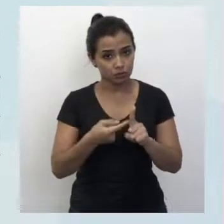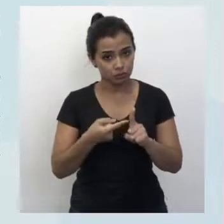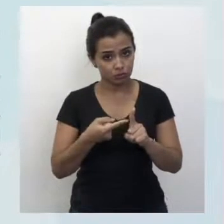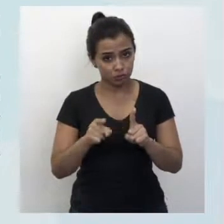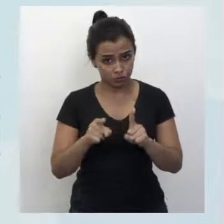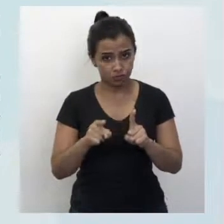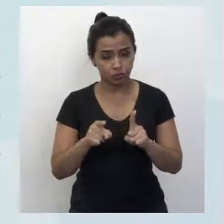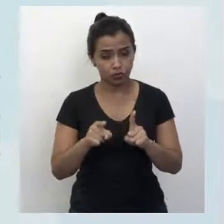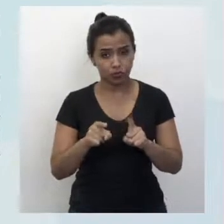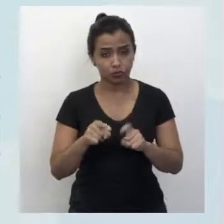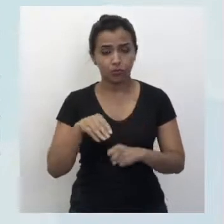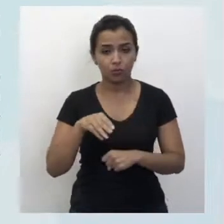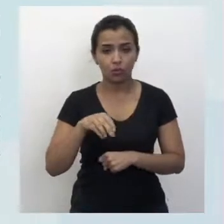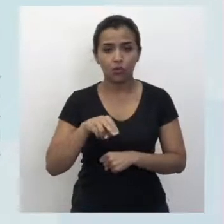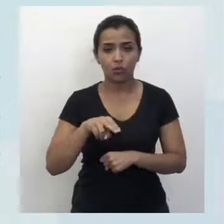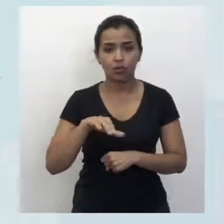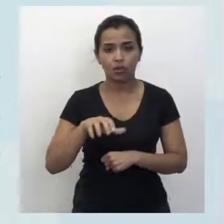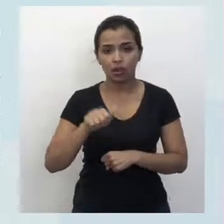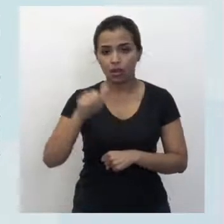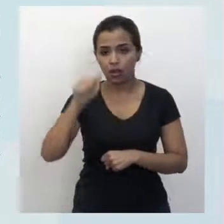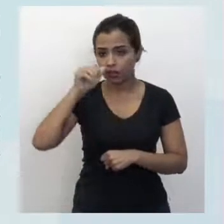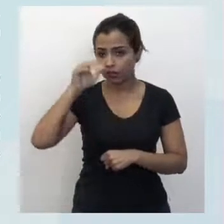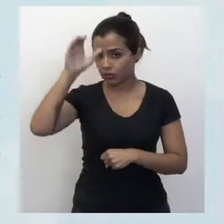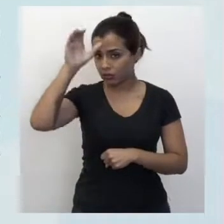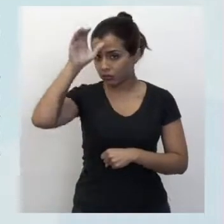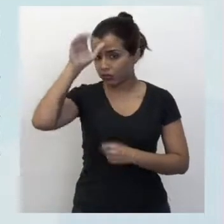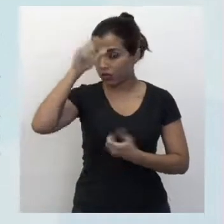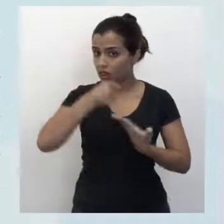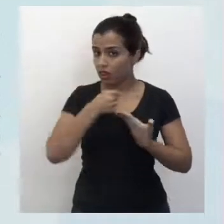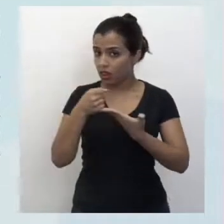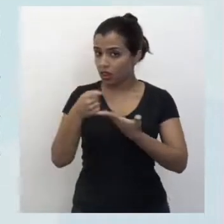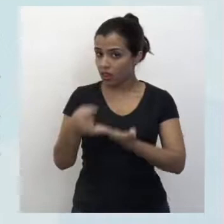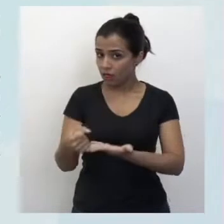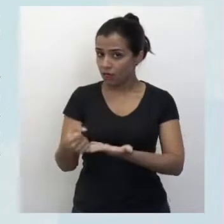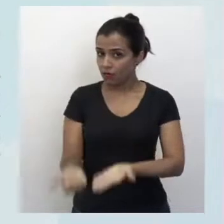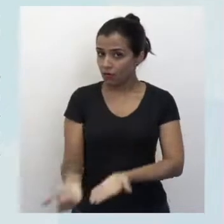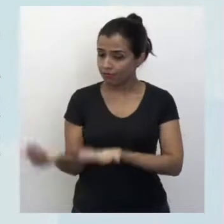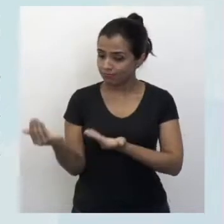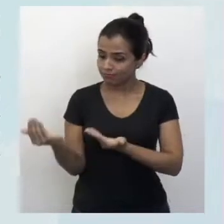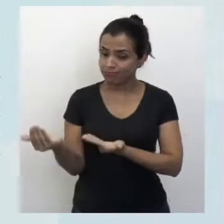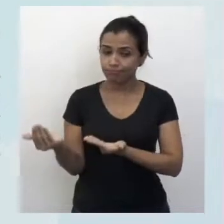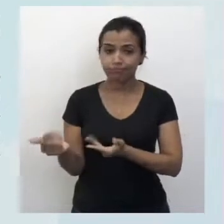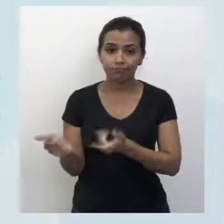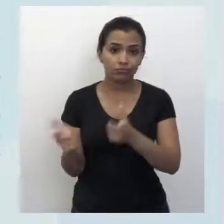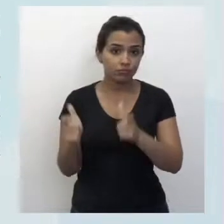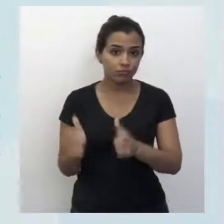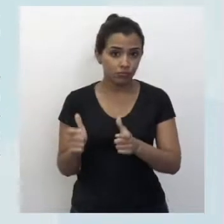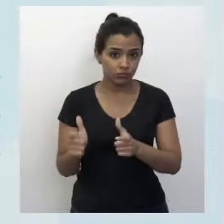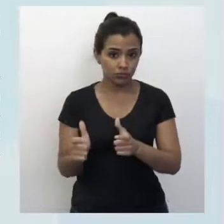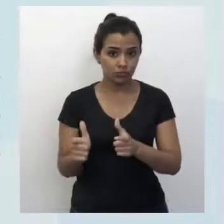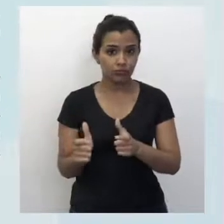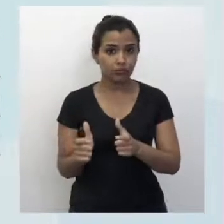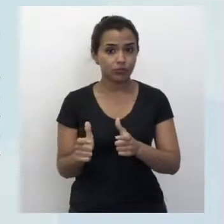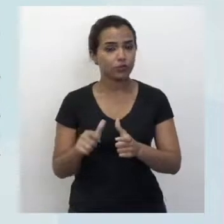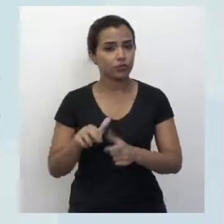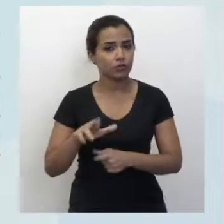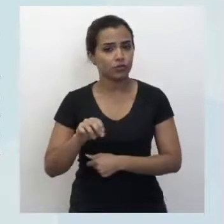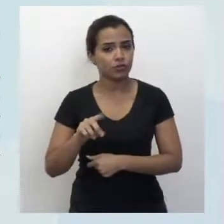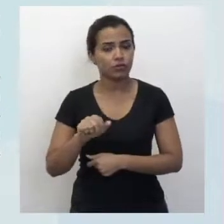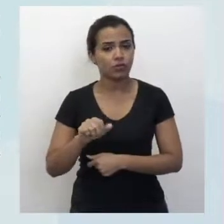Mônica deu ao casal o conselho de levar a criança que nascesse à roda dos